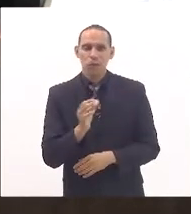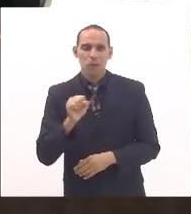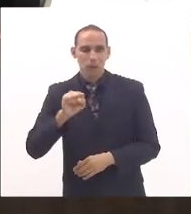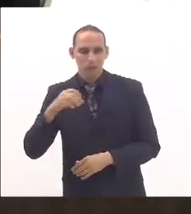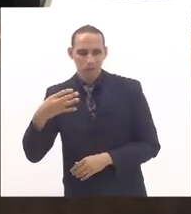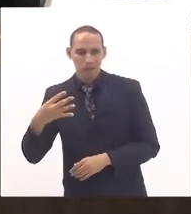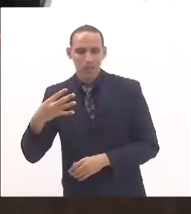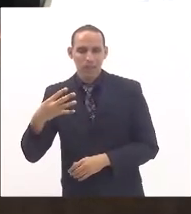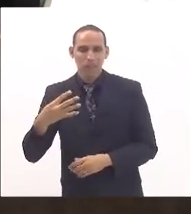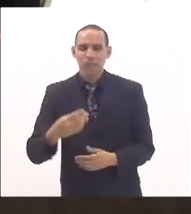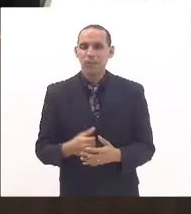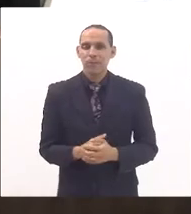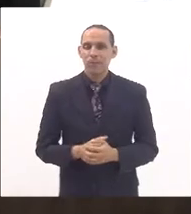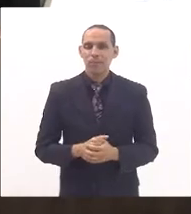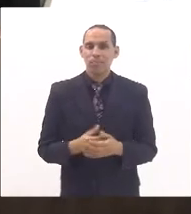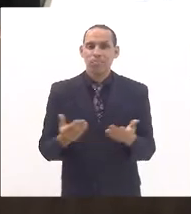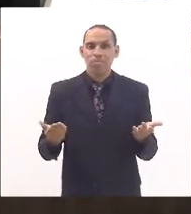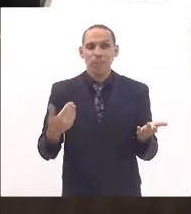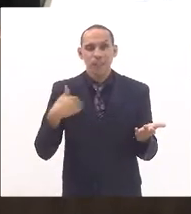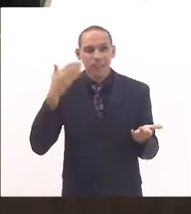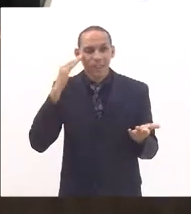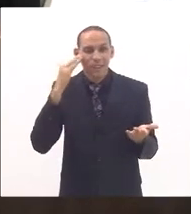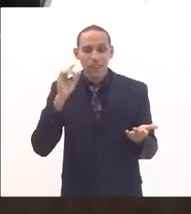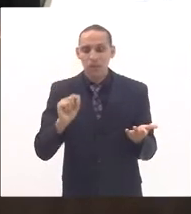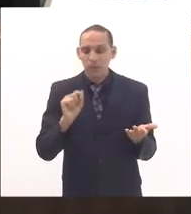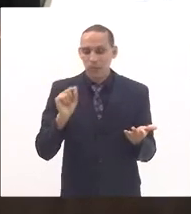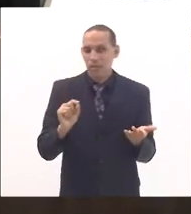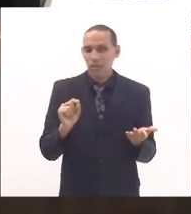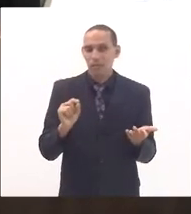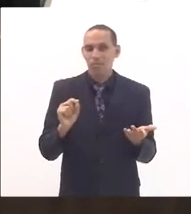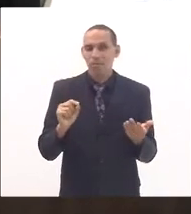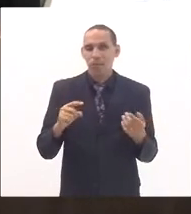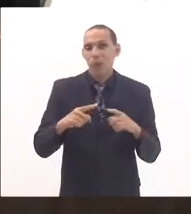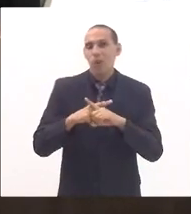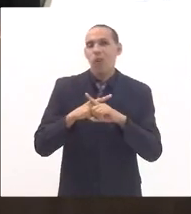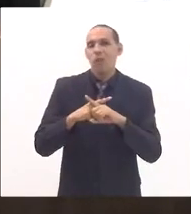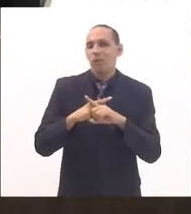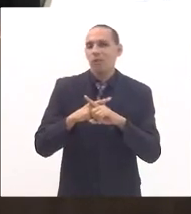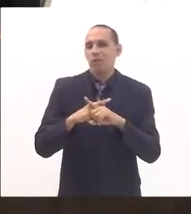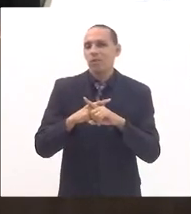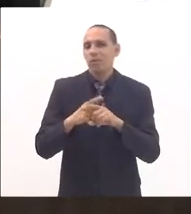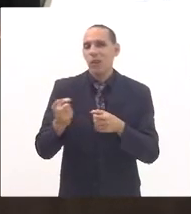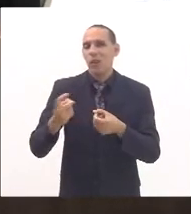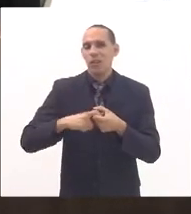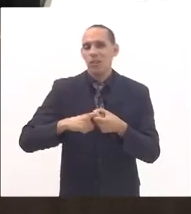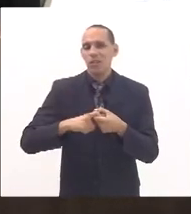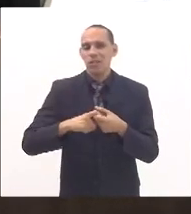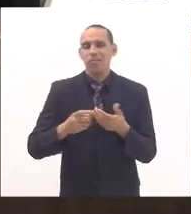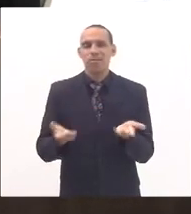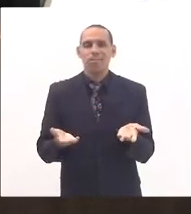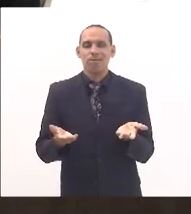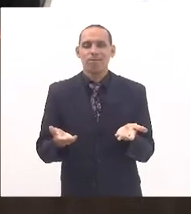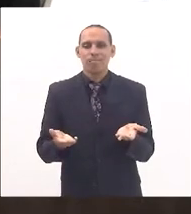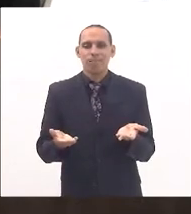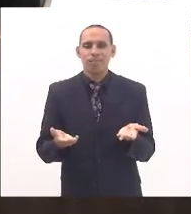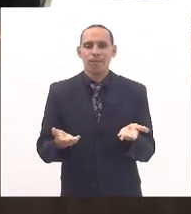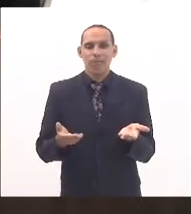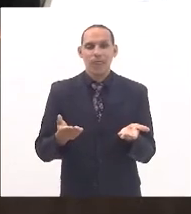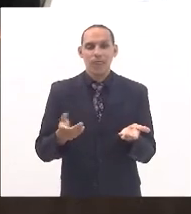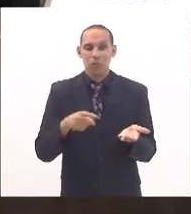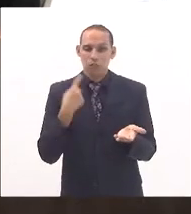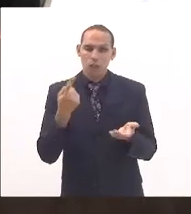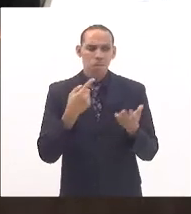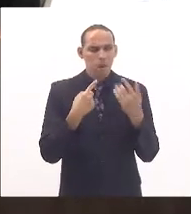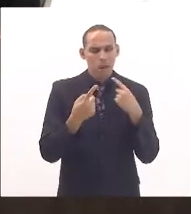total, no meu entendimento, estaria confrontando o convênio. Então, se optou nas